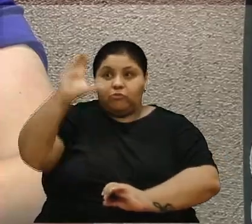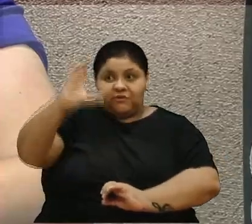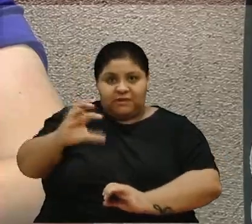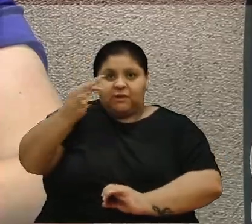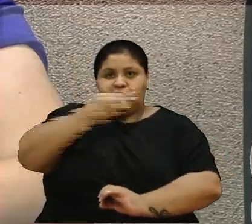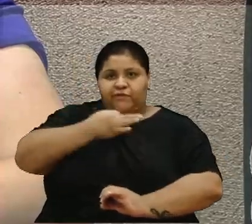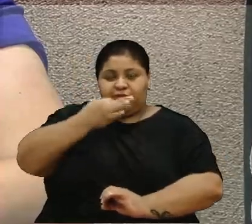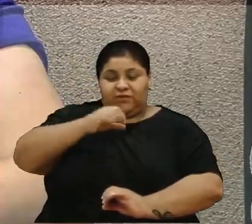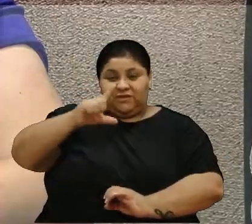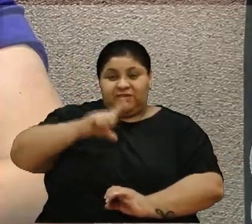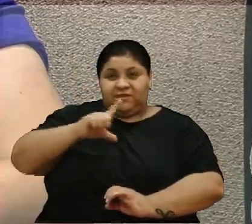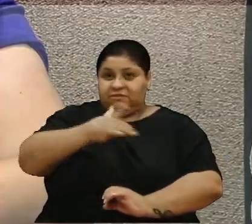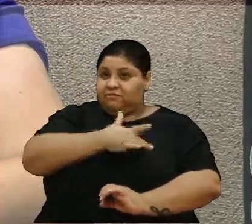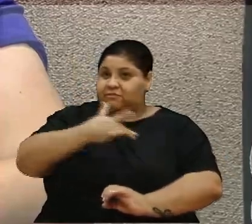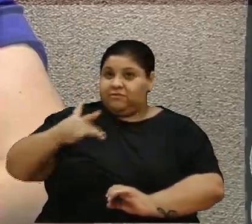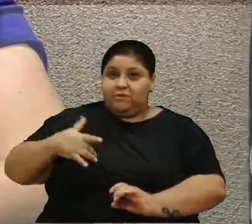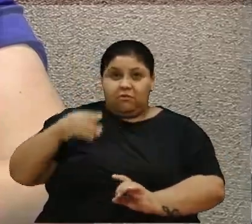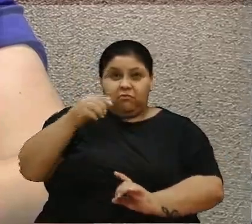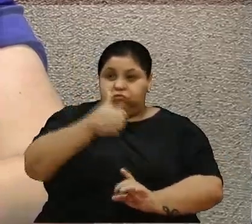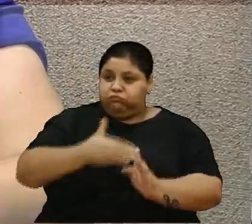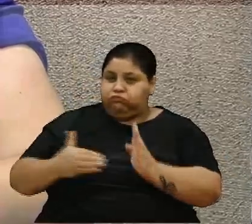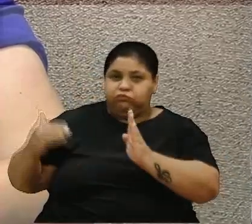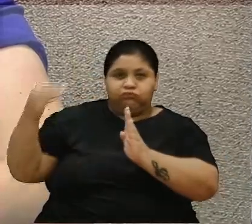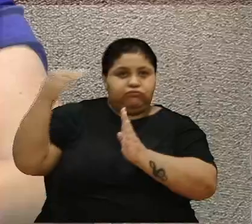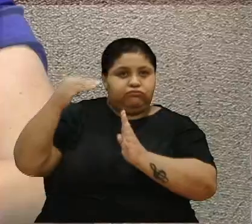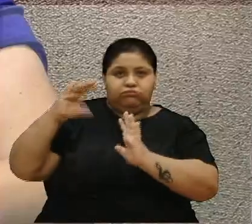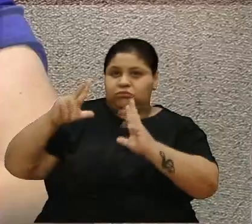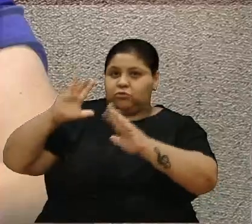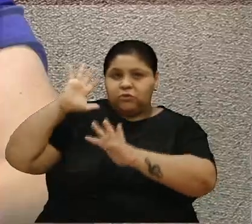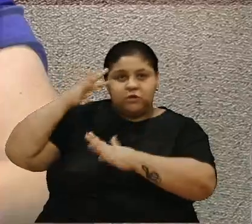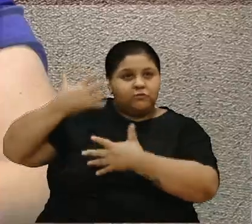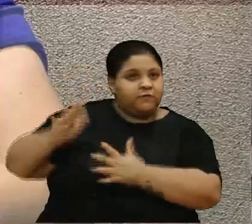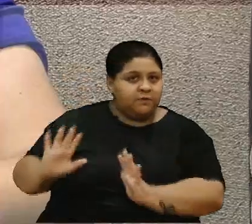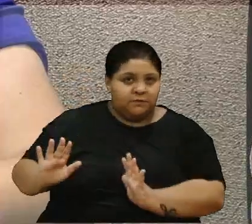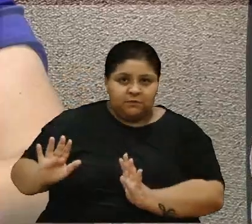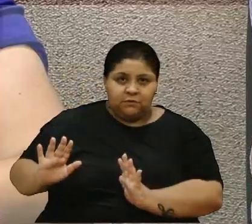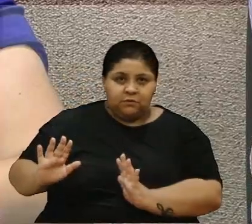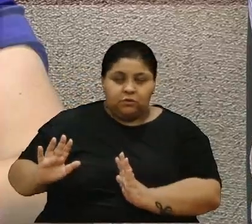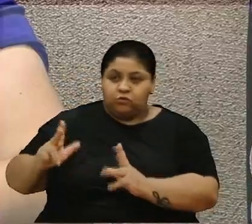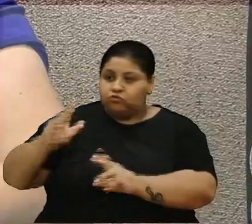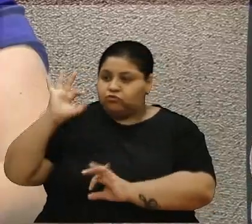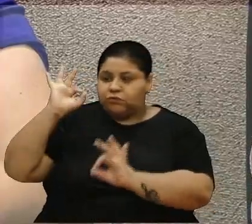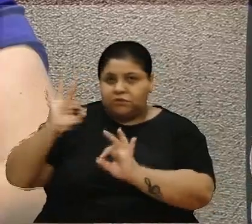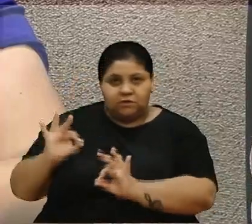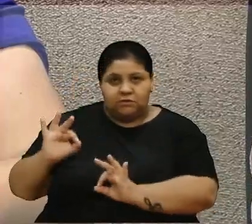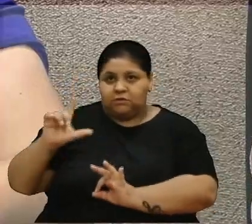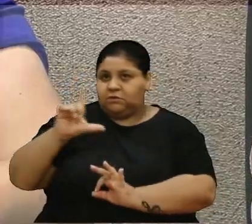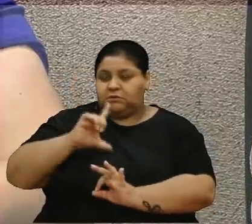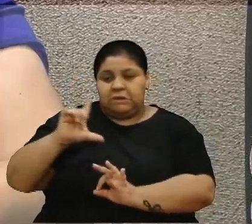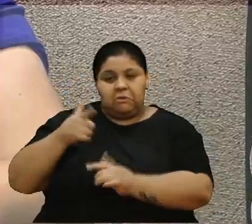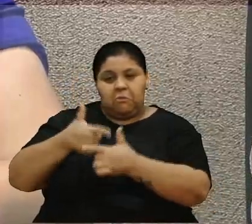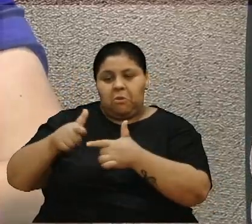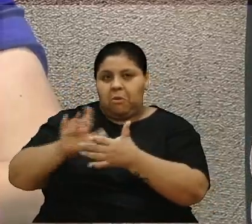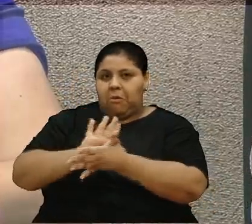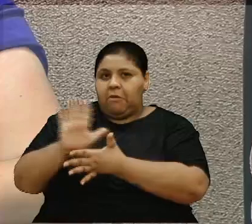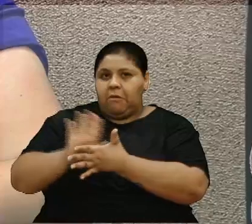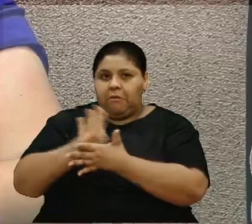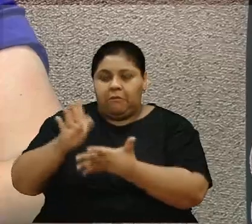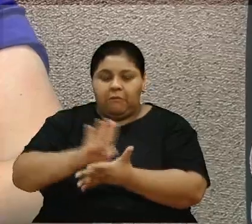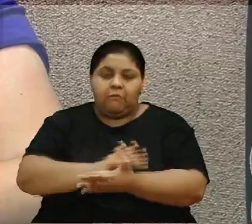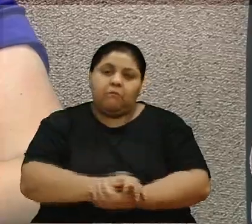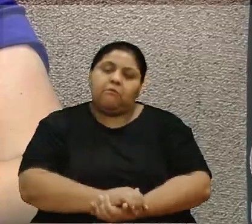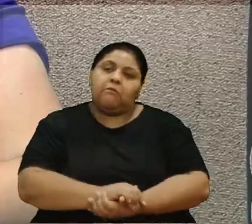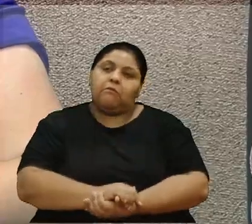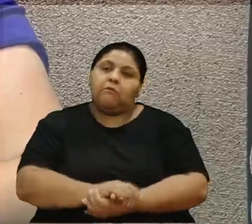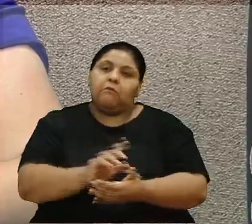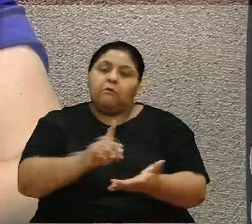caxienses, nós teríamos uma saúde de primeiro mundo e estava tudo resolvido. Estava tudo resolvido. nós não teríamos mais problema nenhum. Então, a